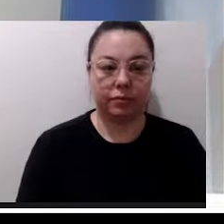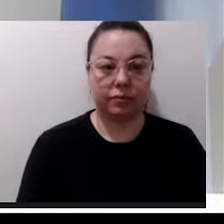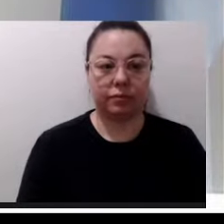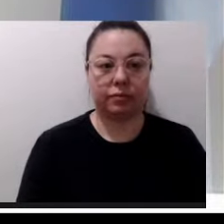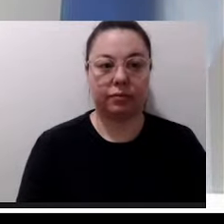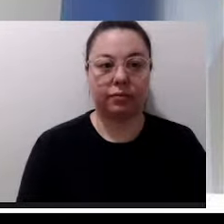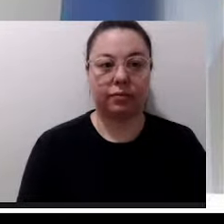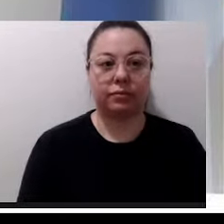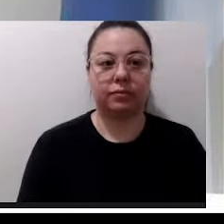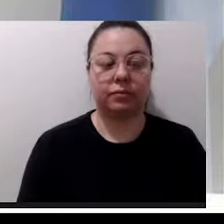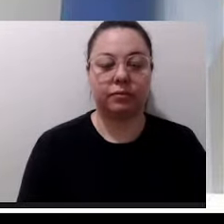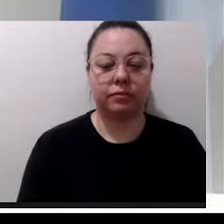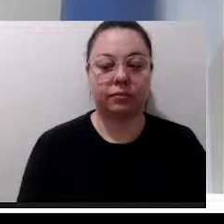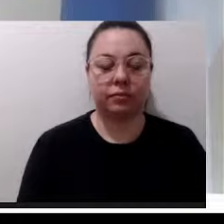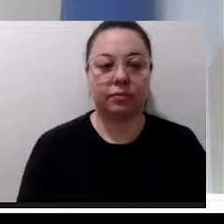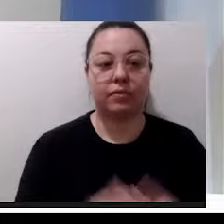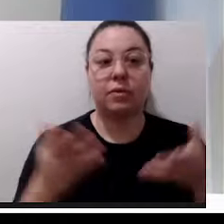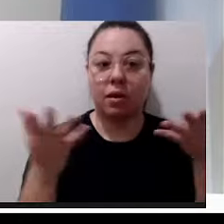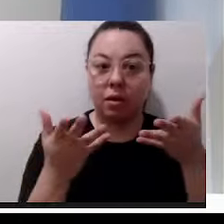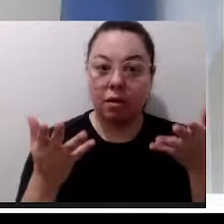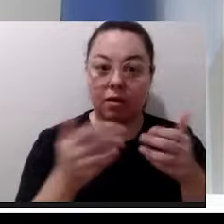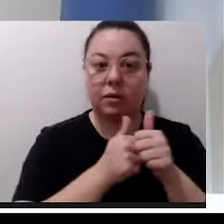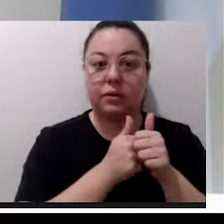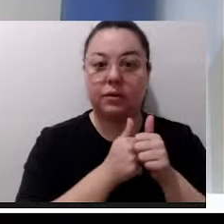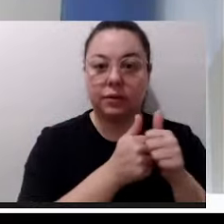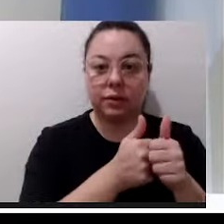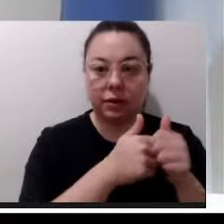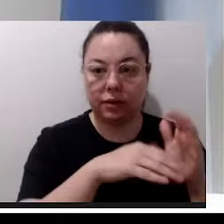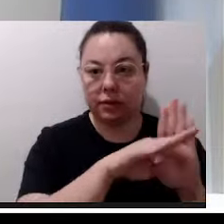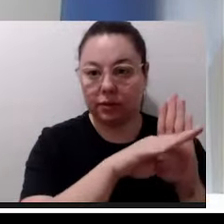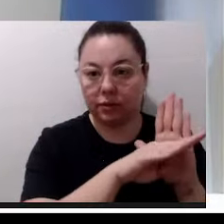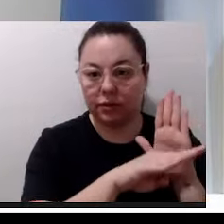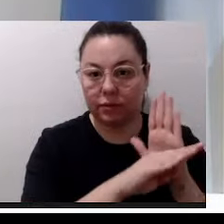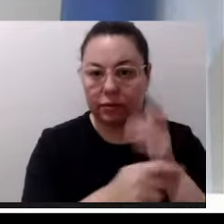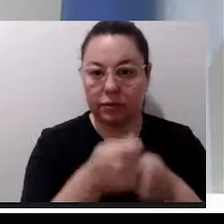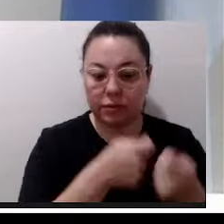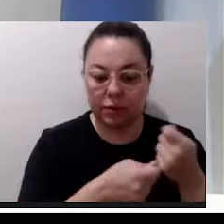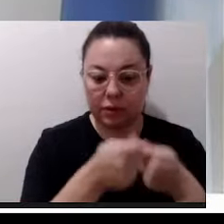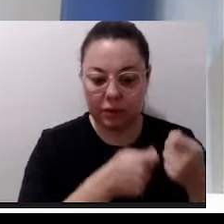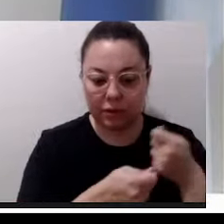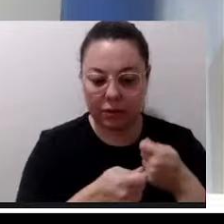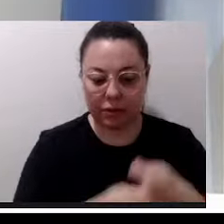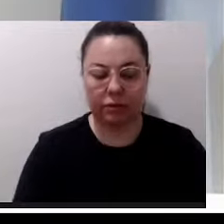Estamos agora ainda na pauta administrativa,